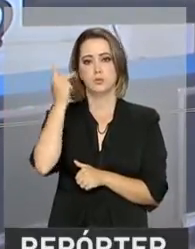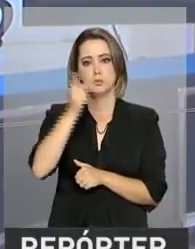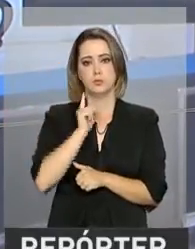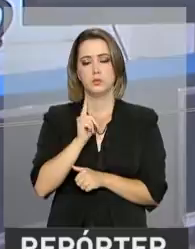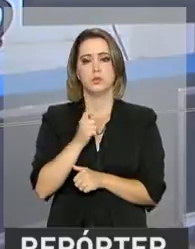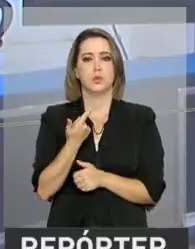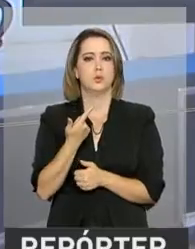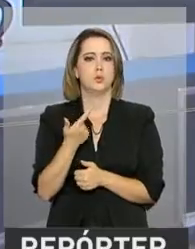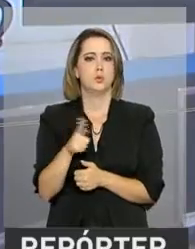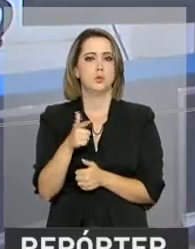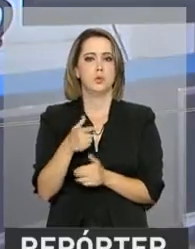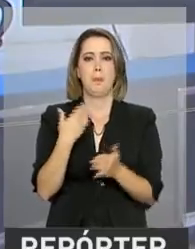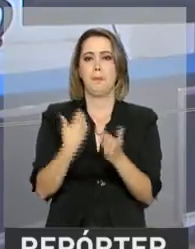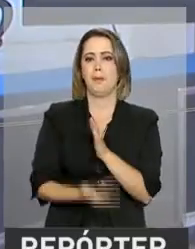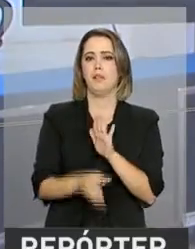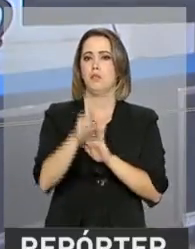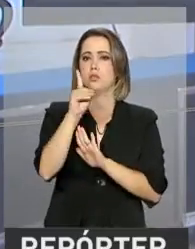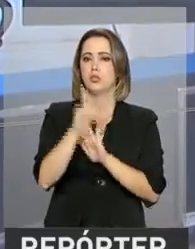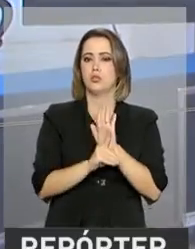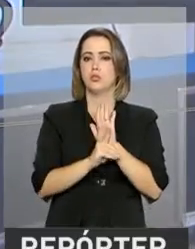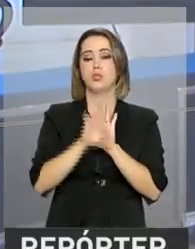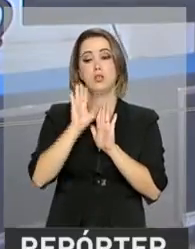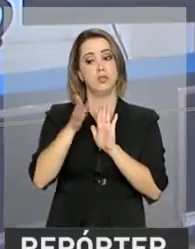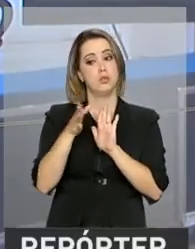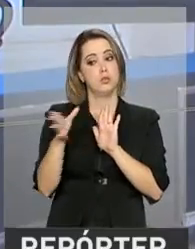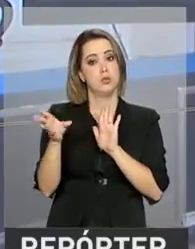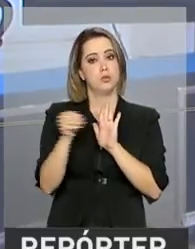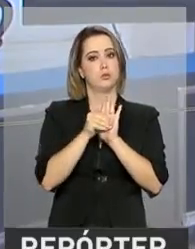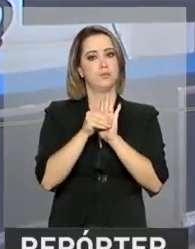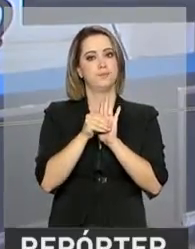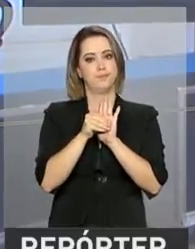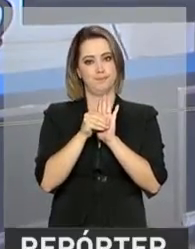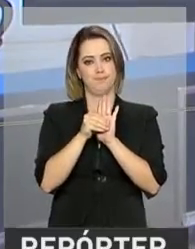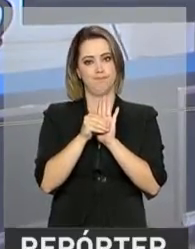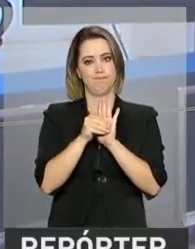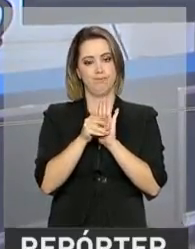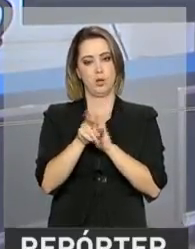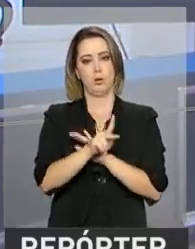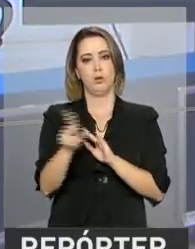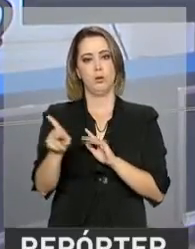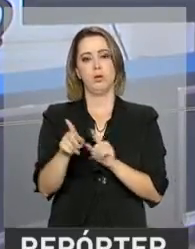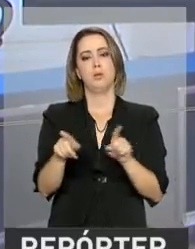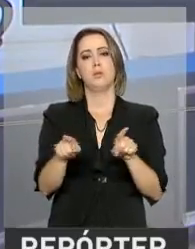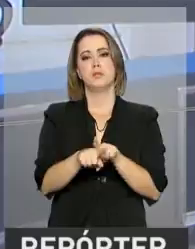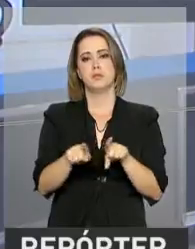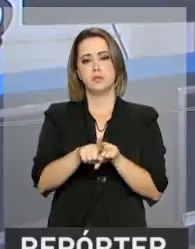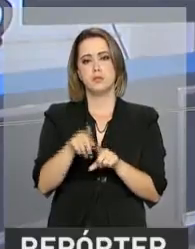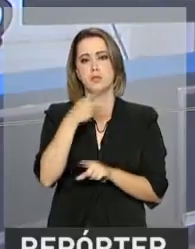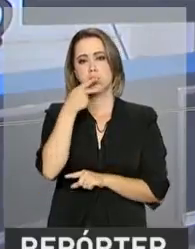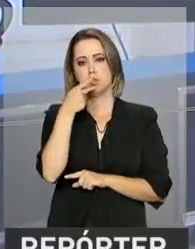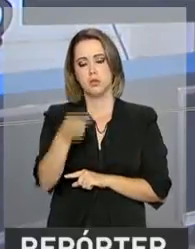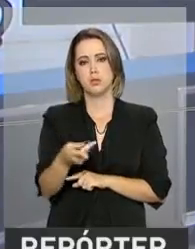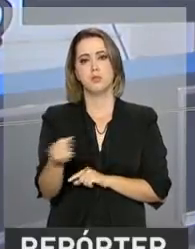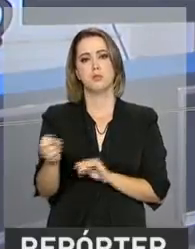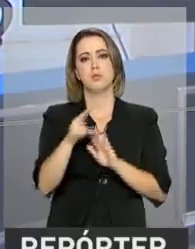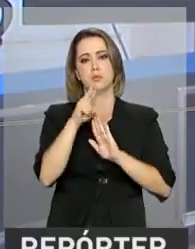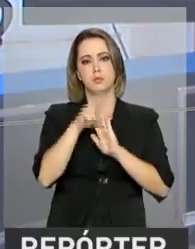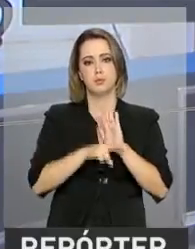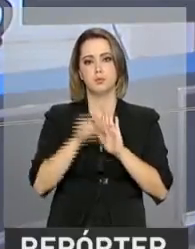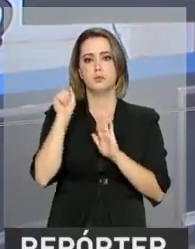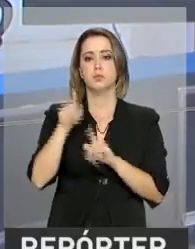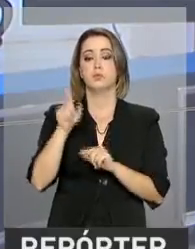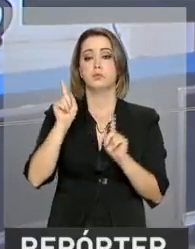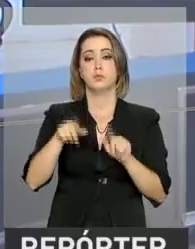públicas não vão retirar direitos já adquiridos o presidente reafirmou que a reforma da previdência